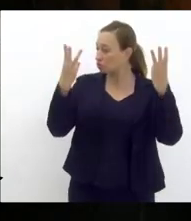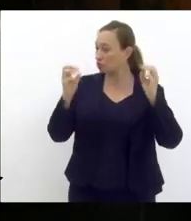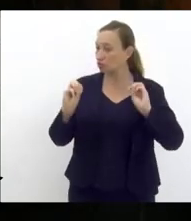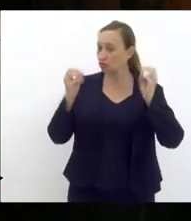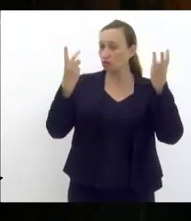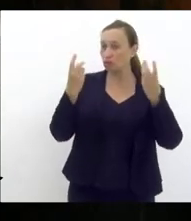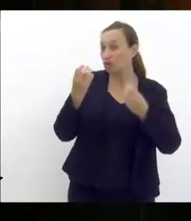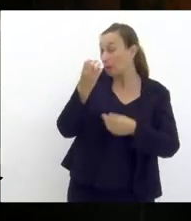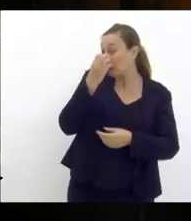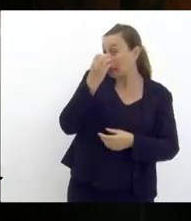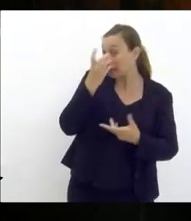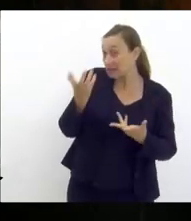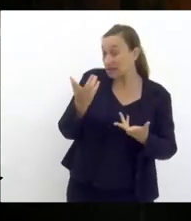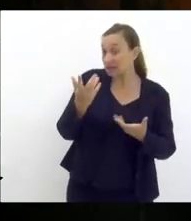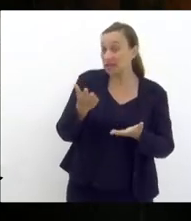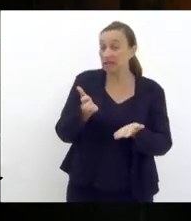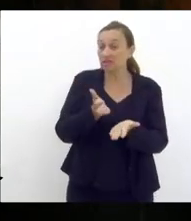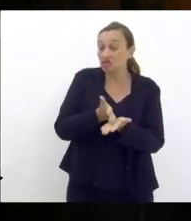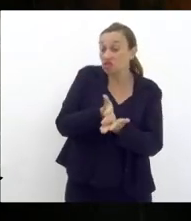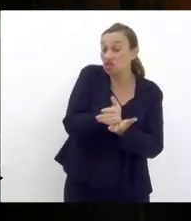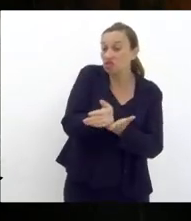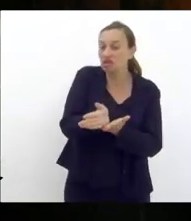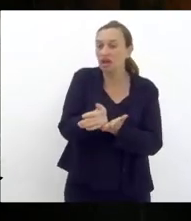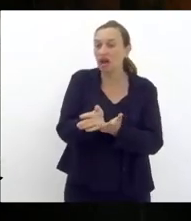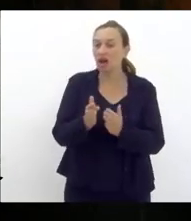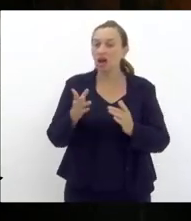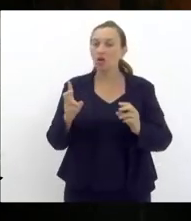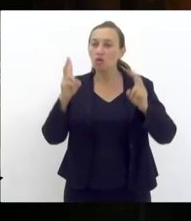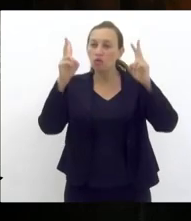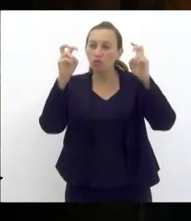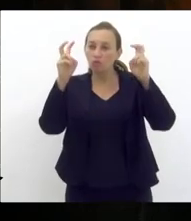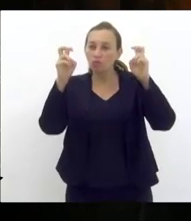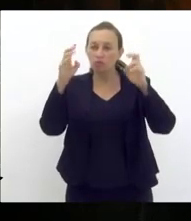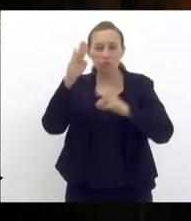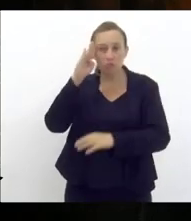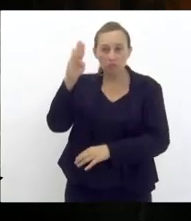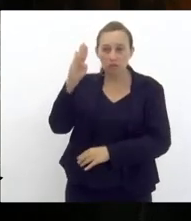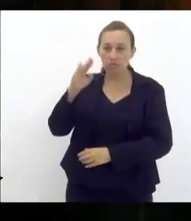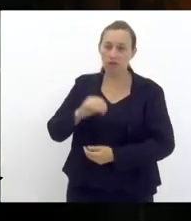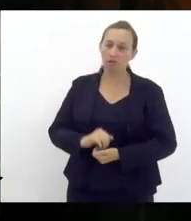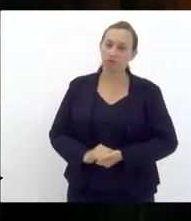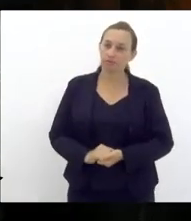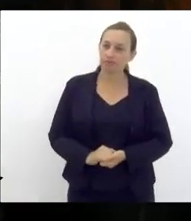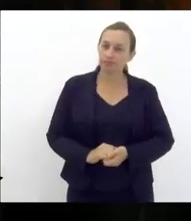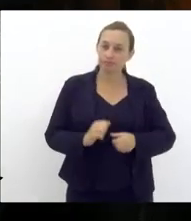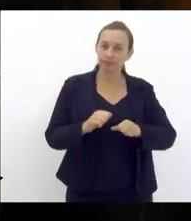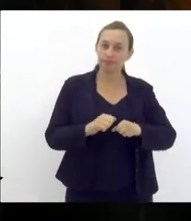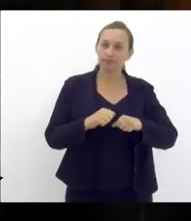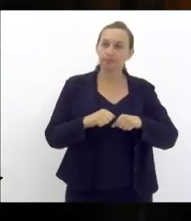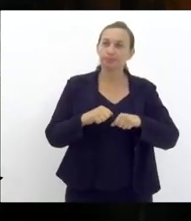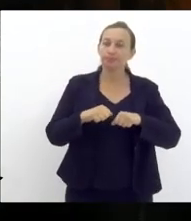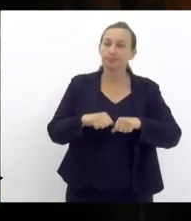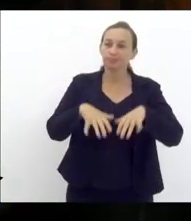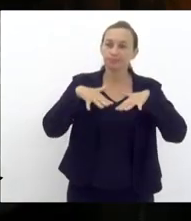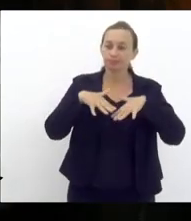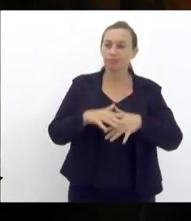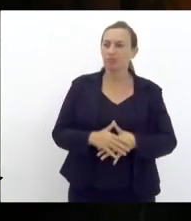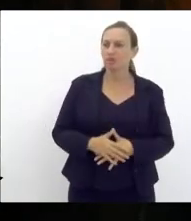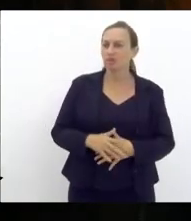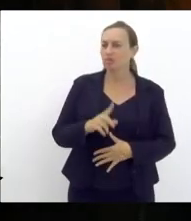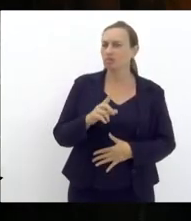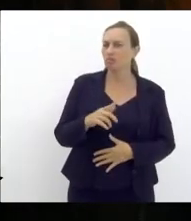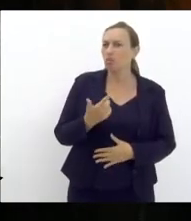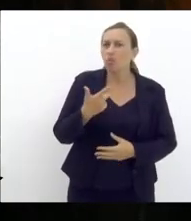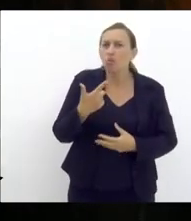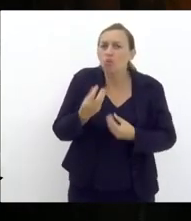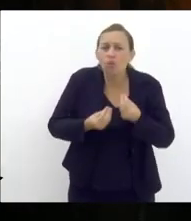e tentando desvirtuar a discussão aqui no Parlamento inaceitável